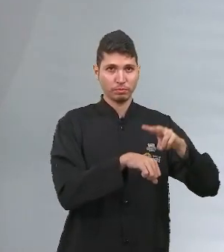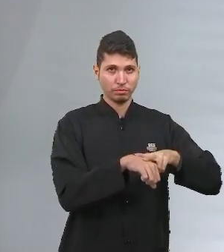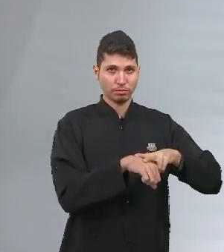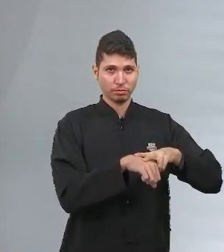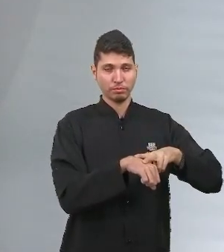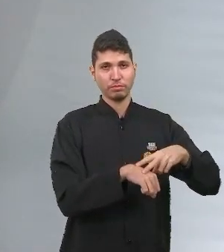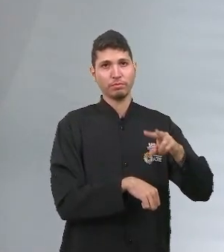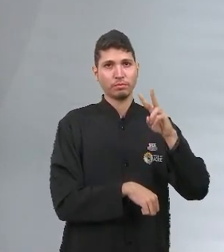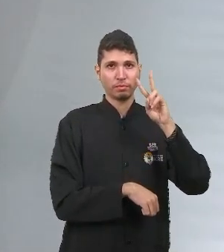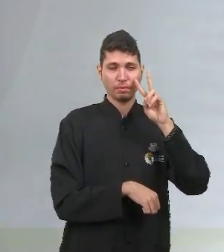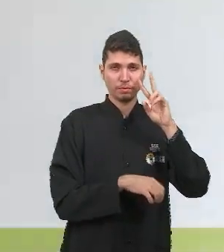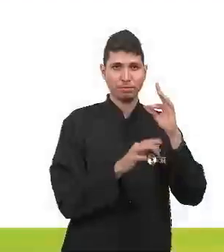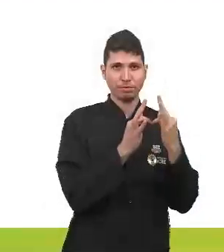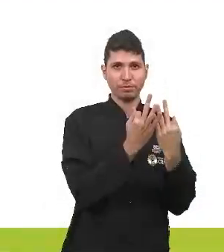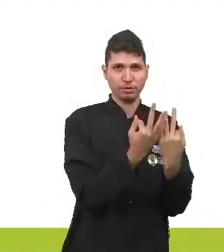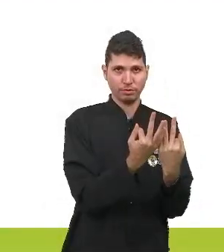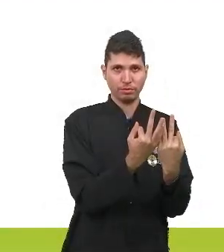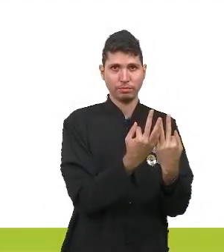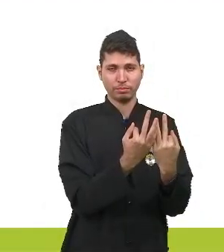sai, hein? Vamos adiante, então.